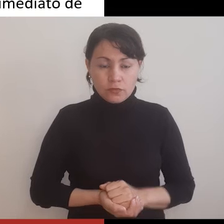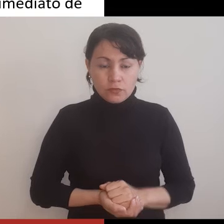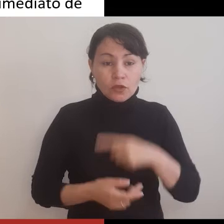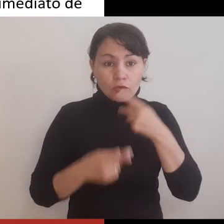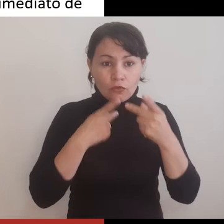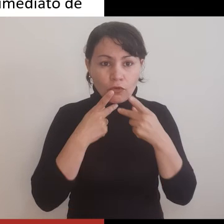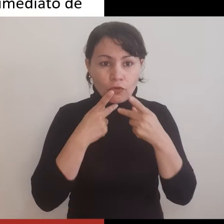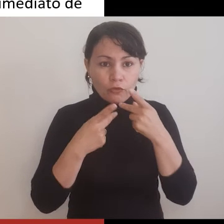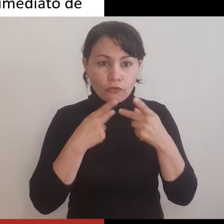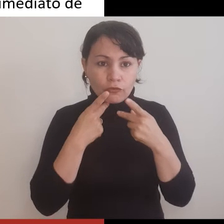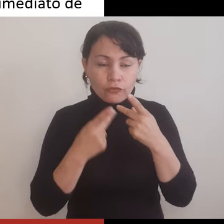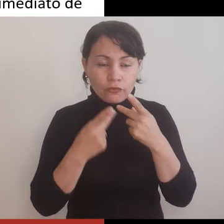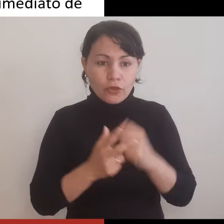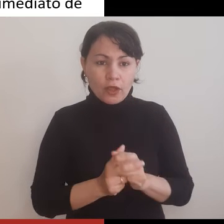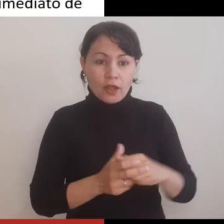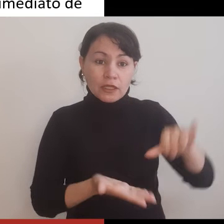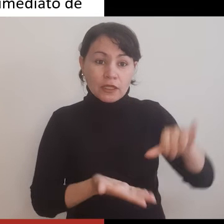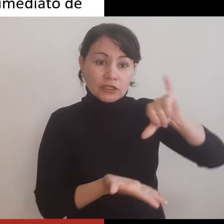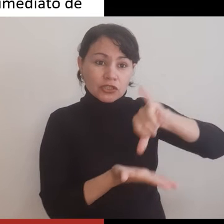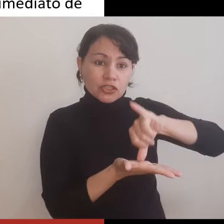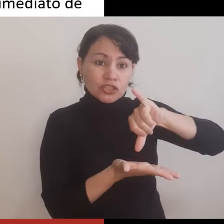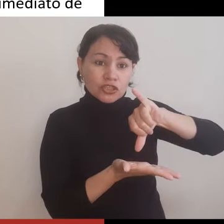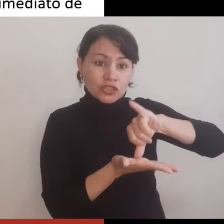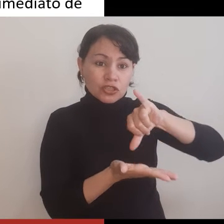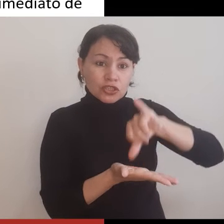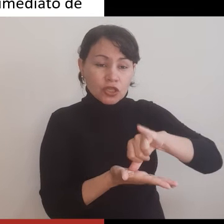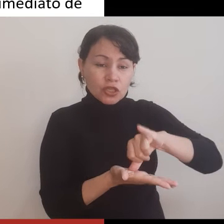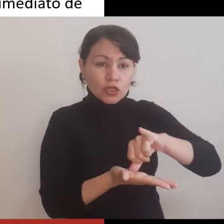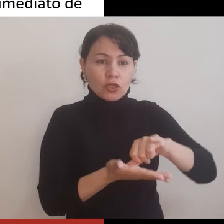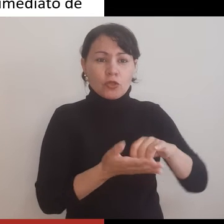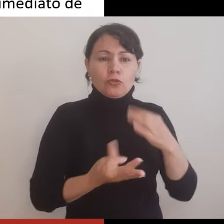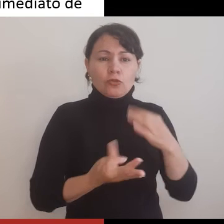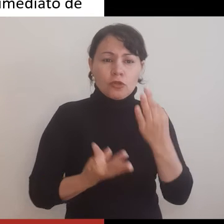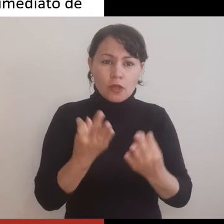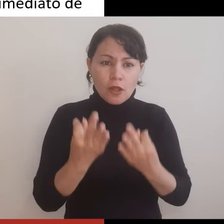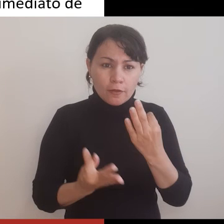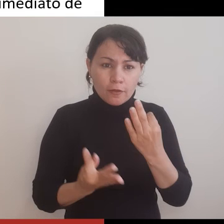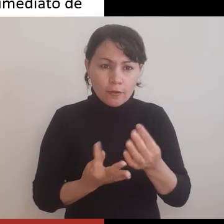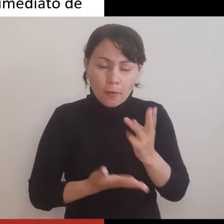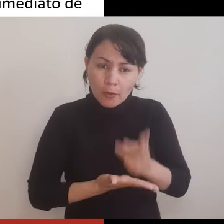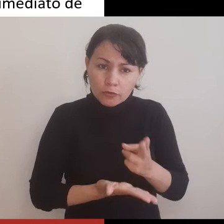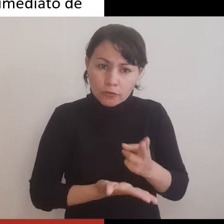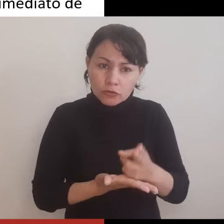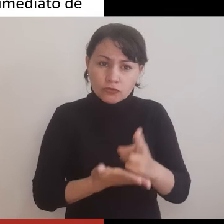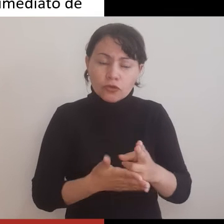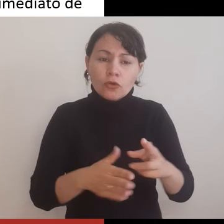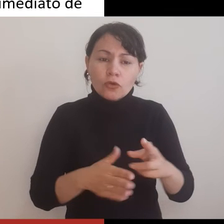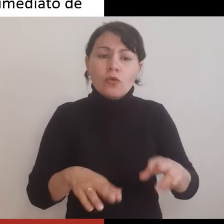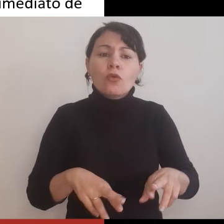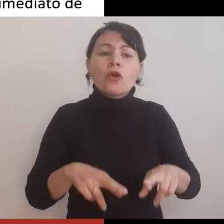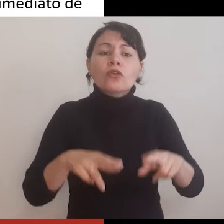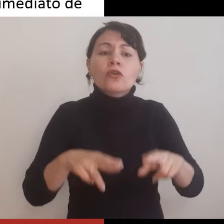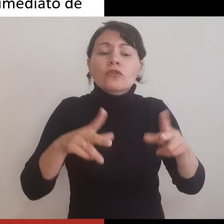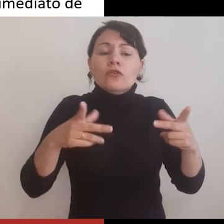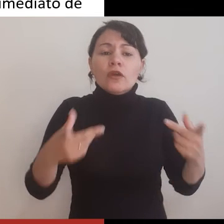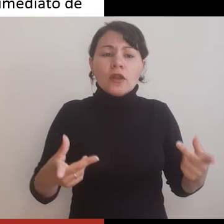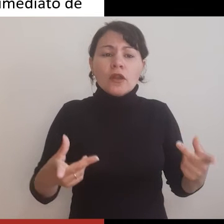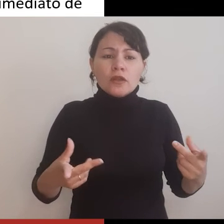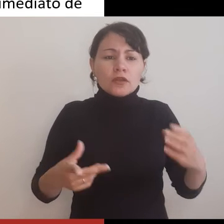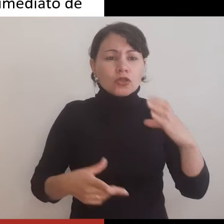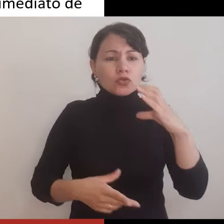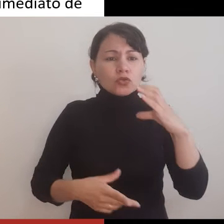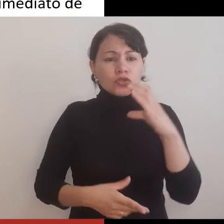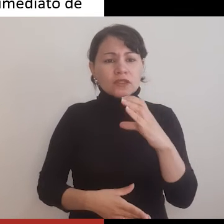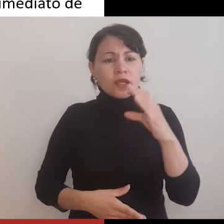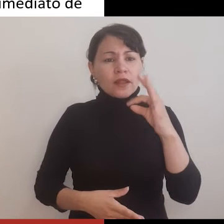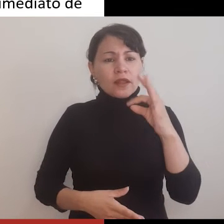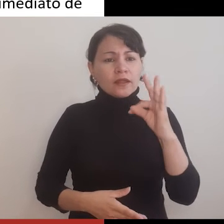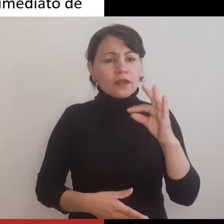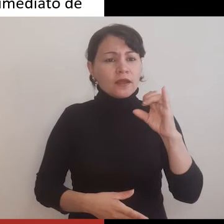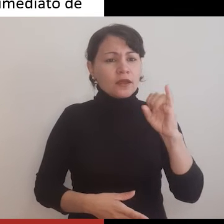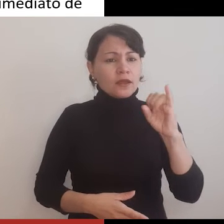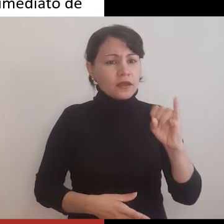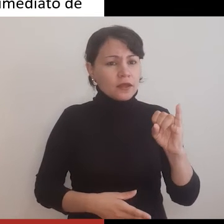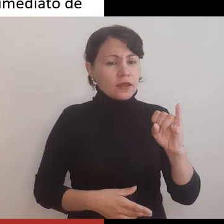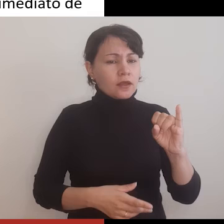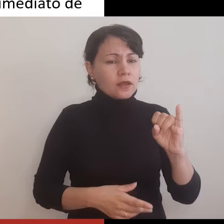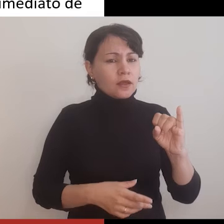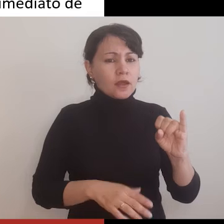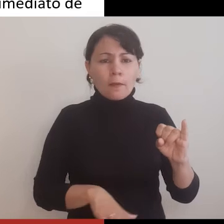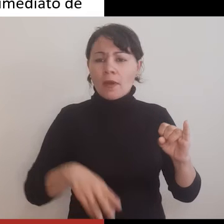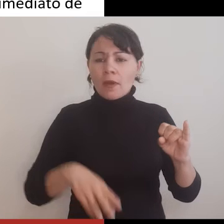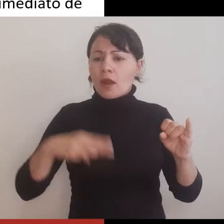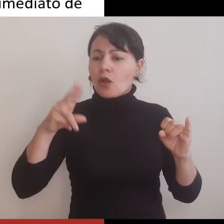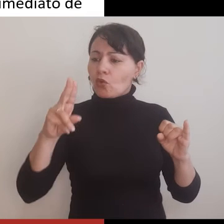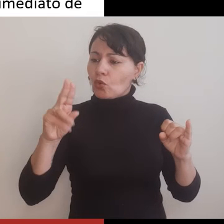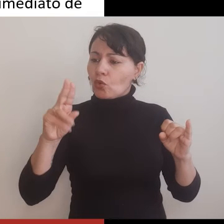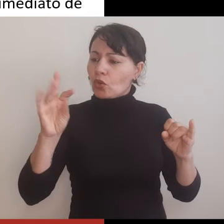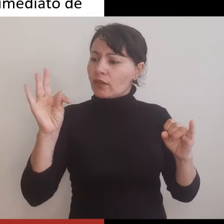gente fala de centro de terapia intensiva, qual é a diferença, né, de um CTI para uma UTI?